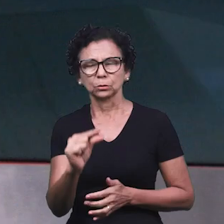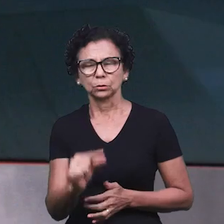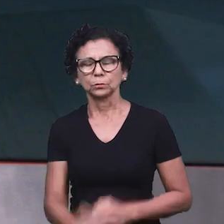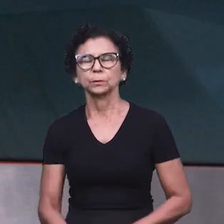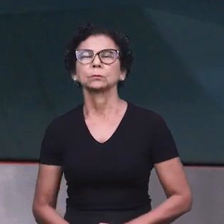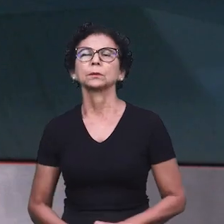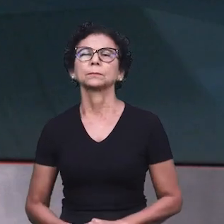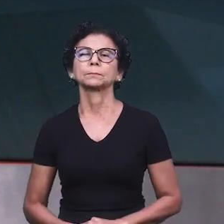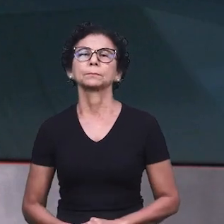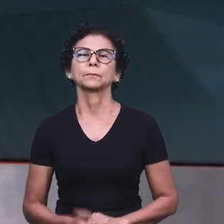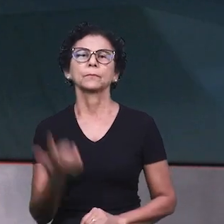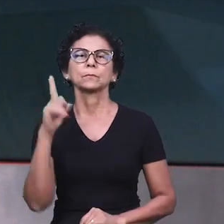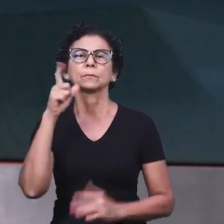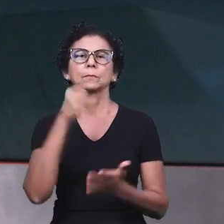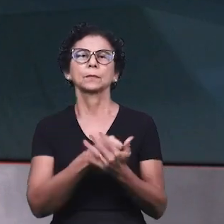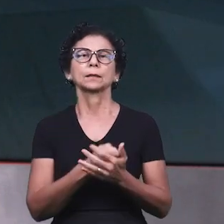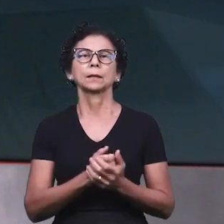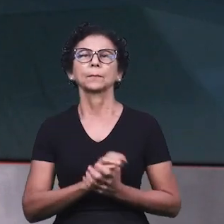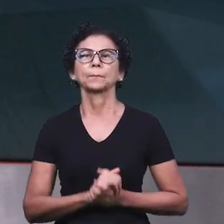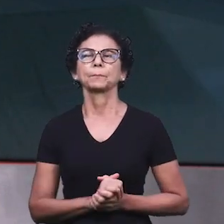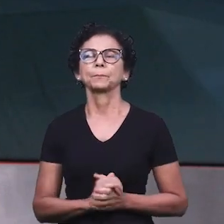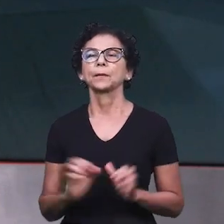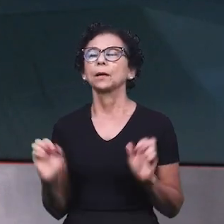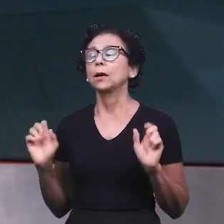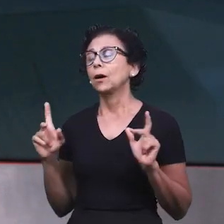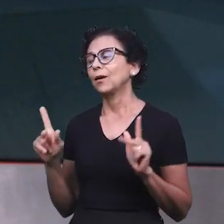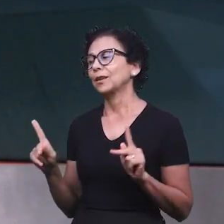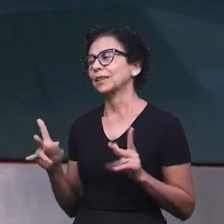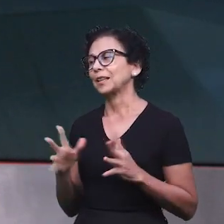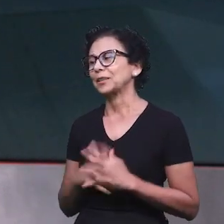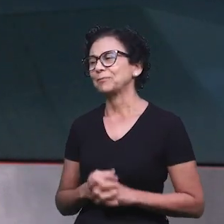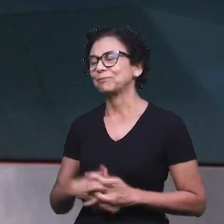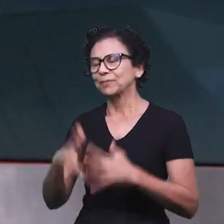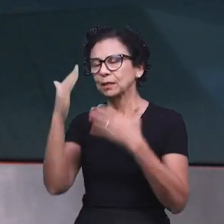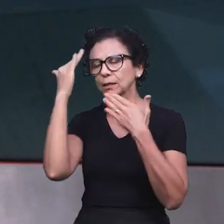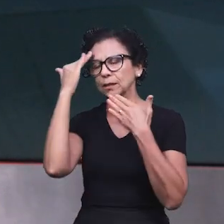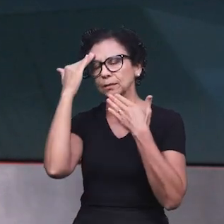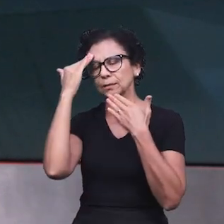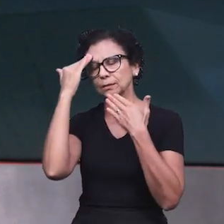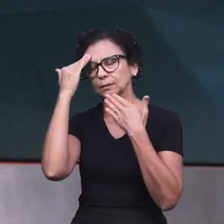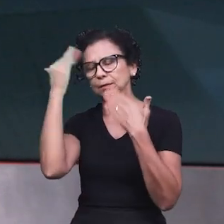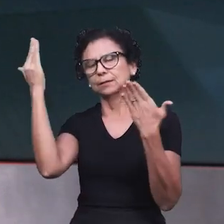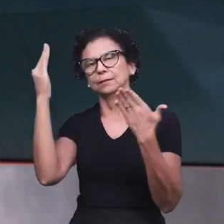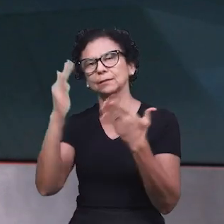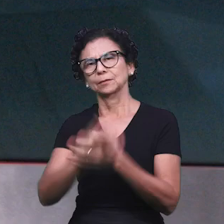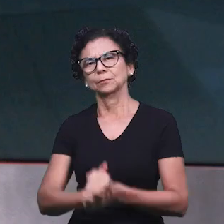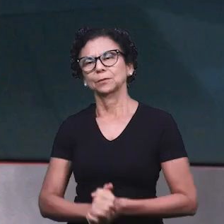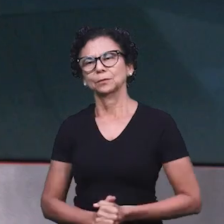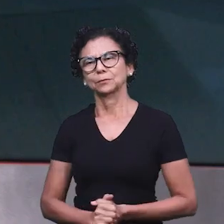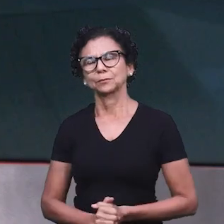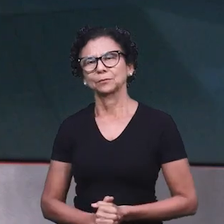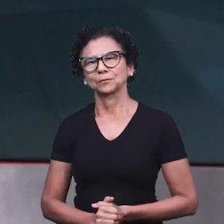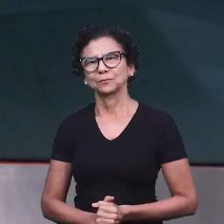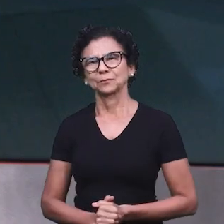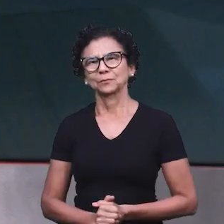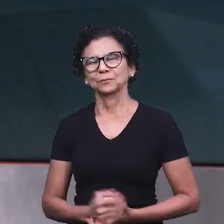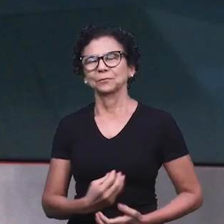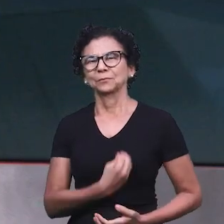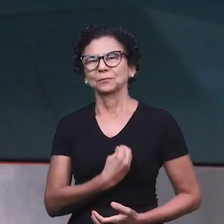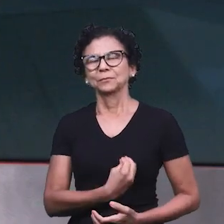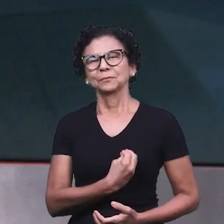e esperamos que em breve retorne aqui conosco. Te desejamos muito sucesso